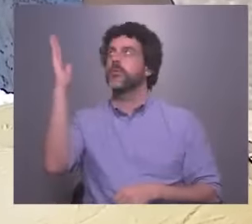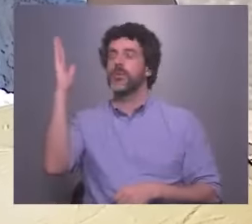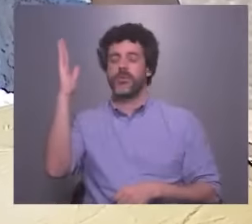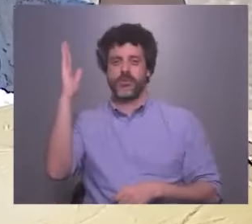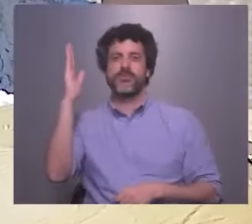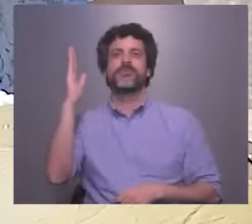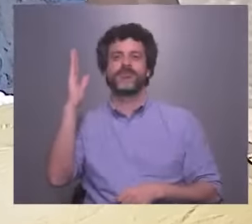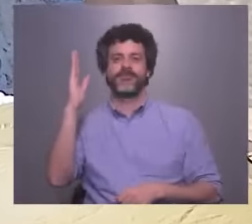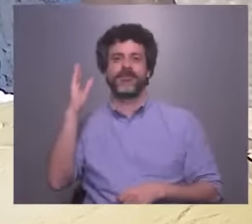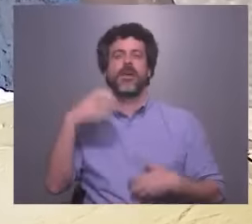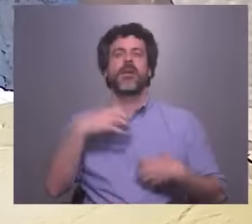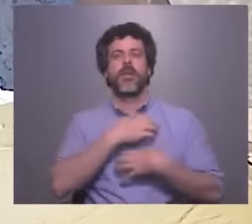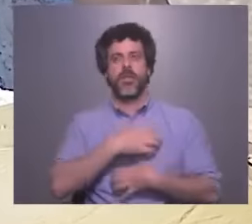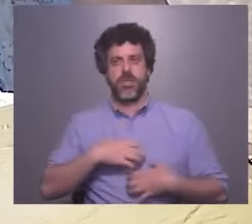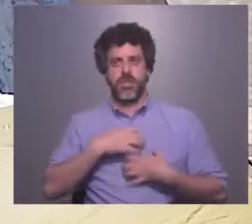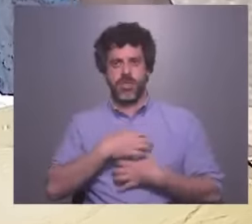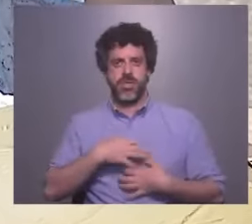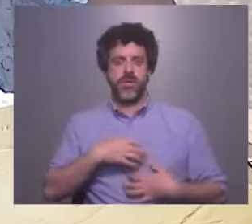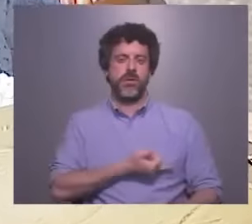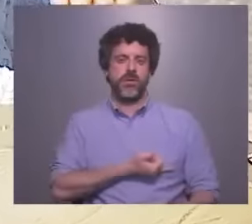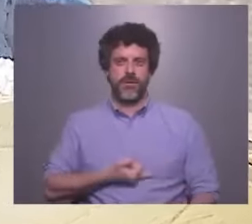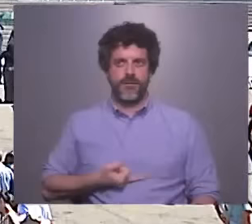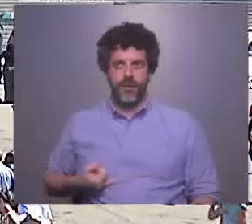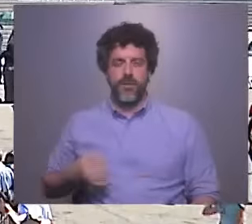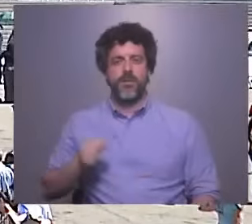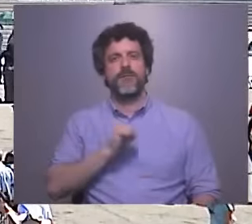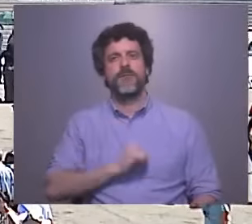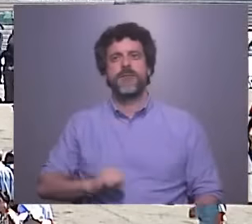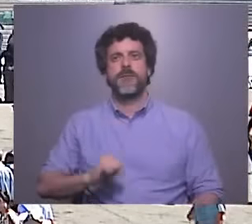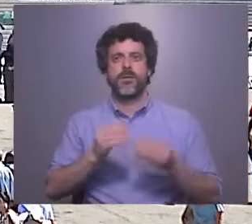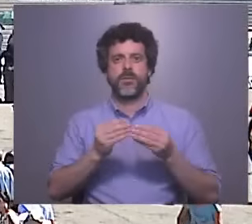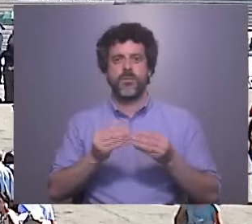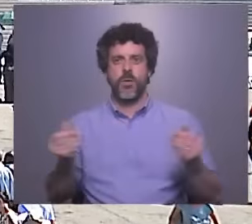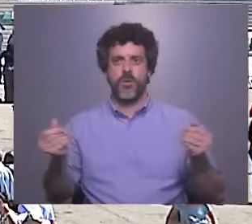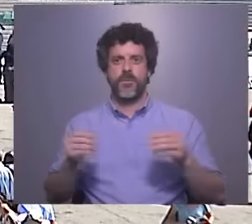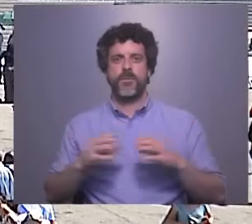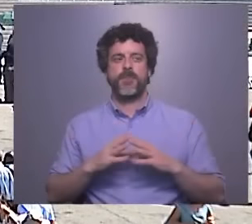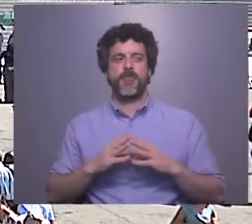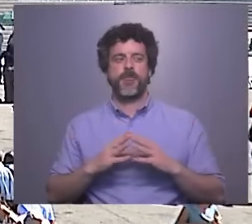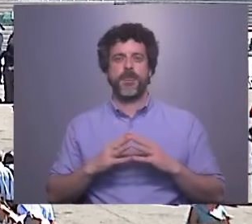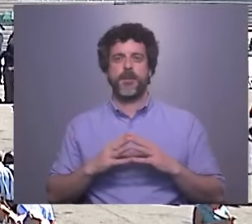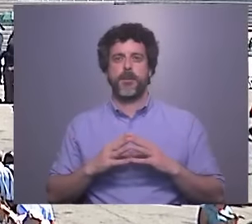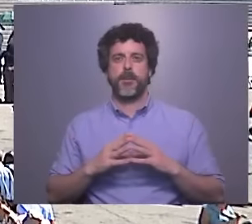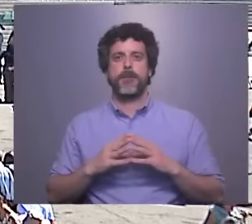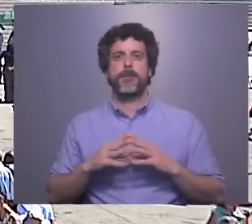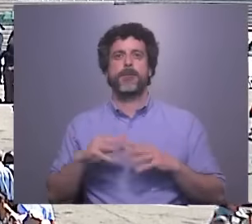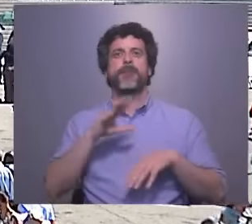por aqueles que não encontram quem os ajude, oremos.